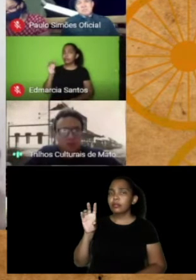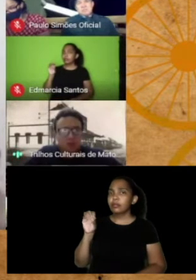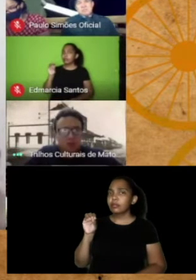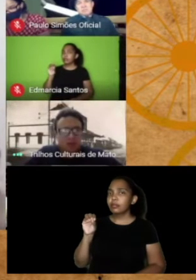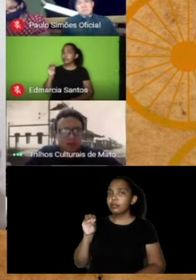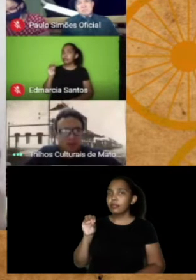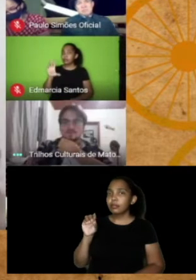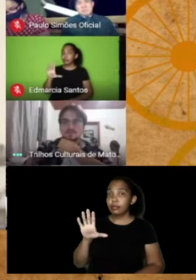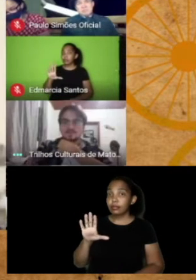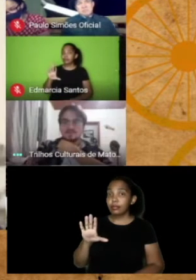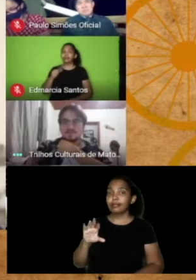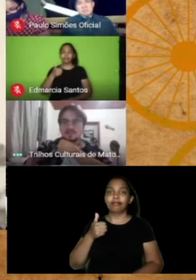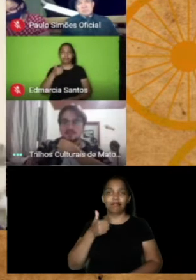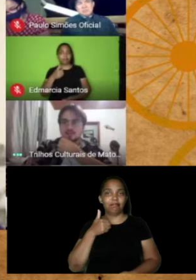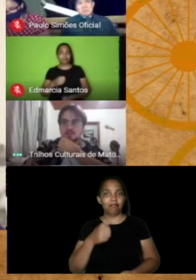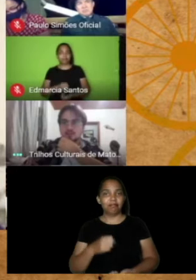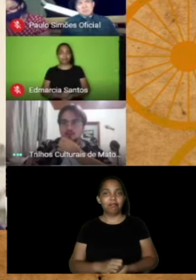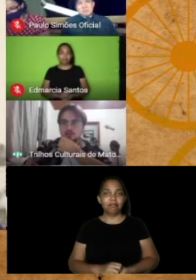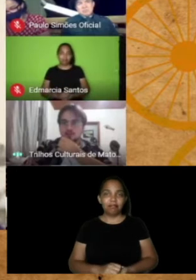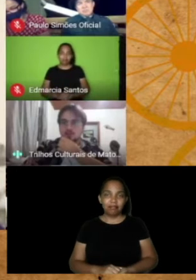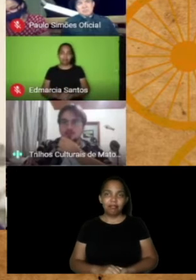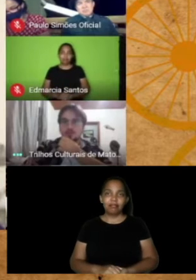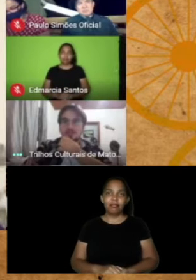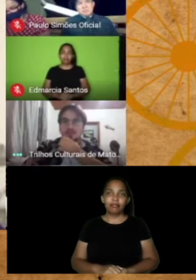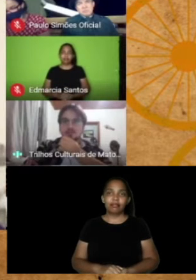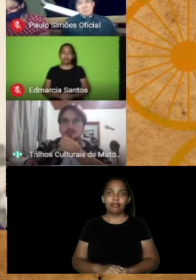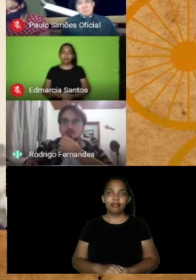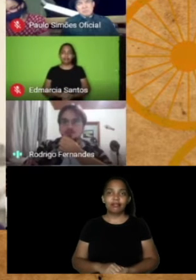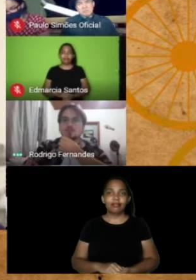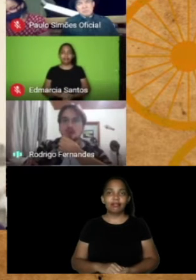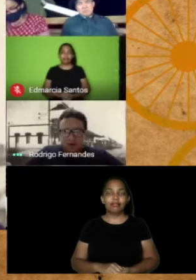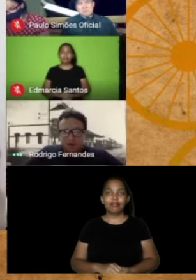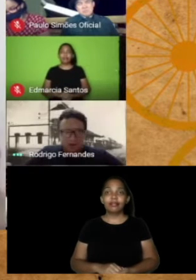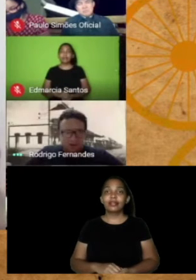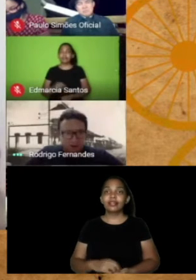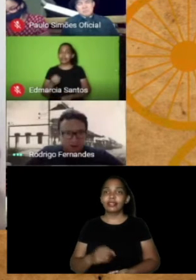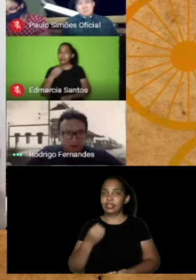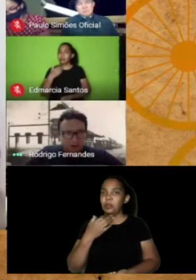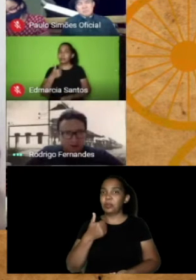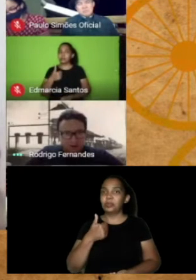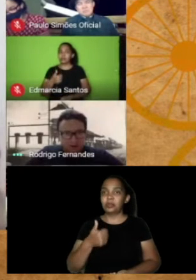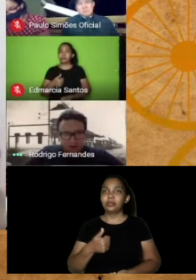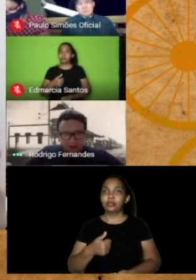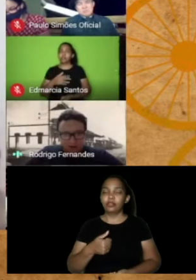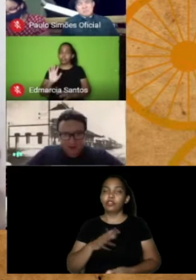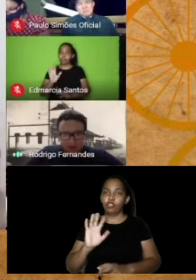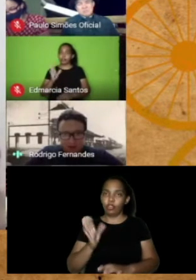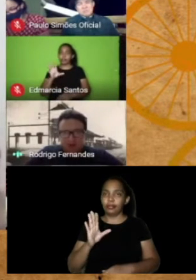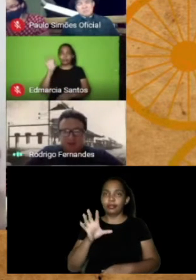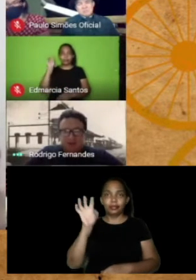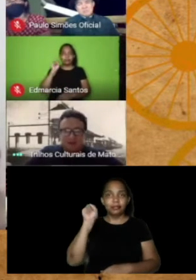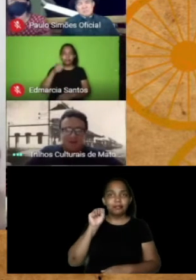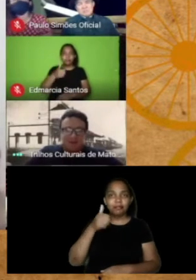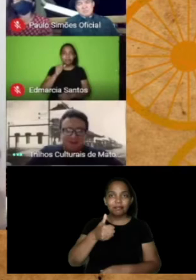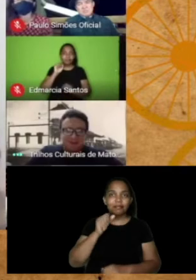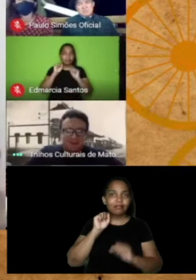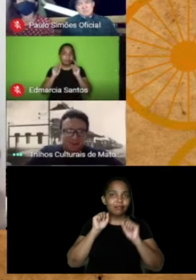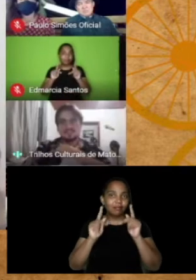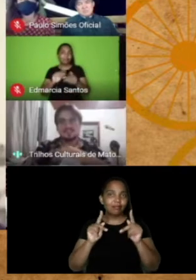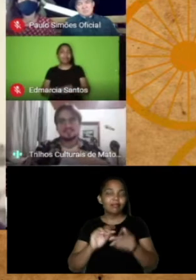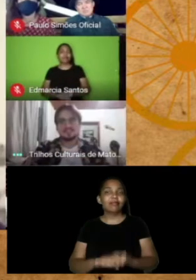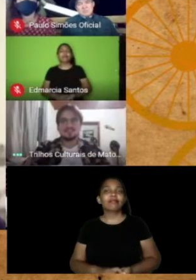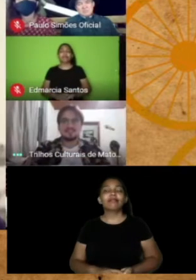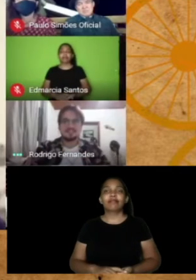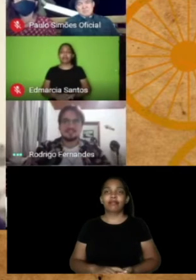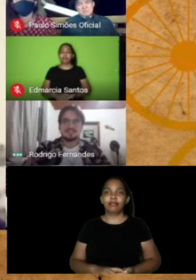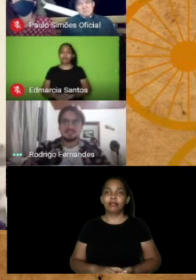É isso. Oi? Alô? O som, agora te ouvimos, professor. Ok. Fique à vontade.